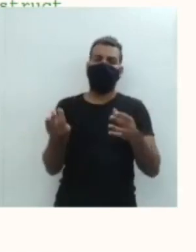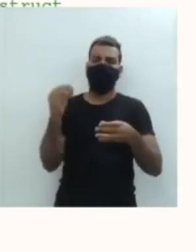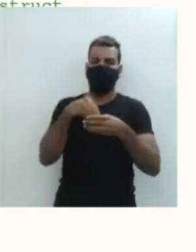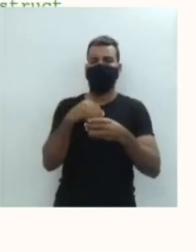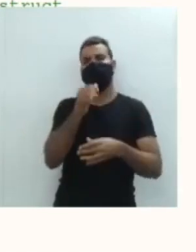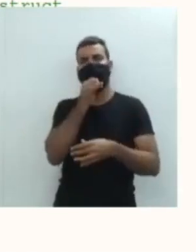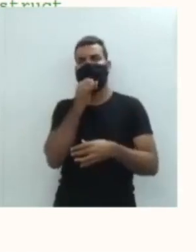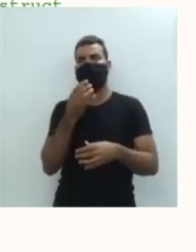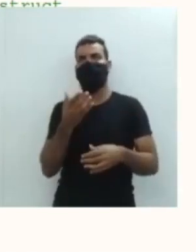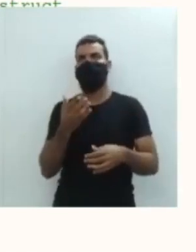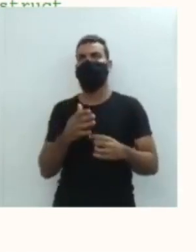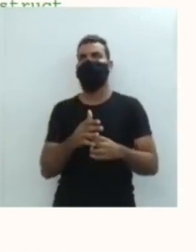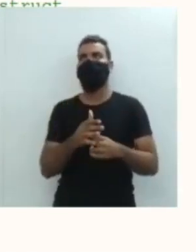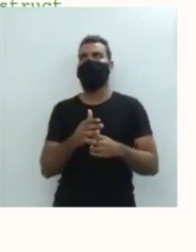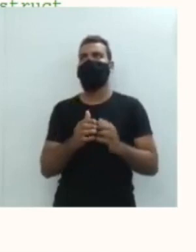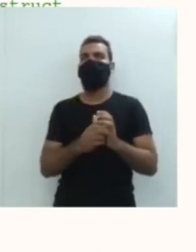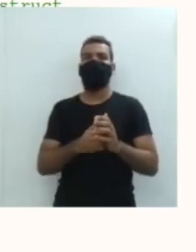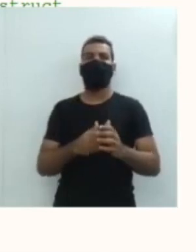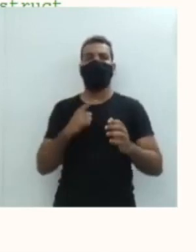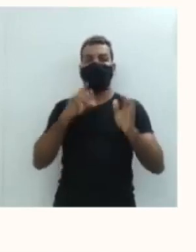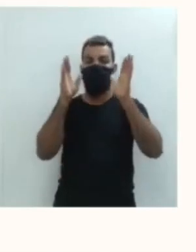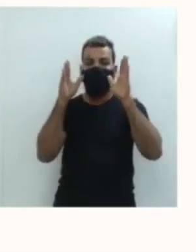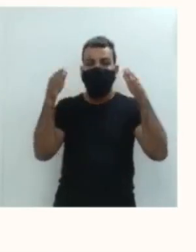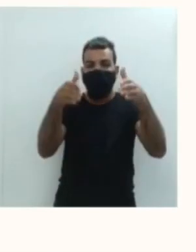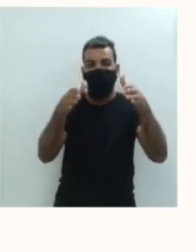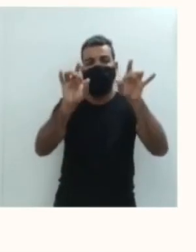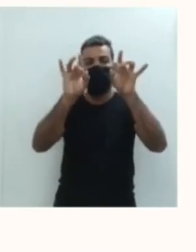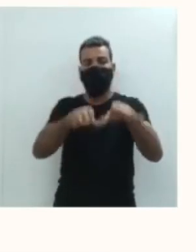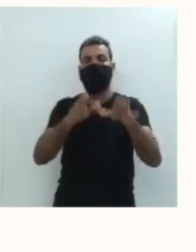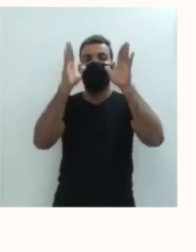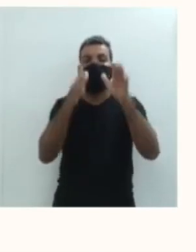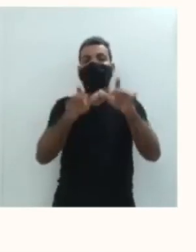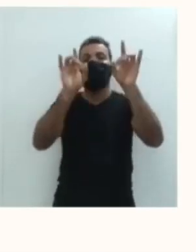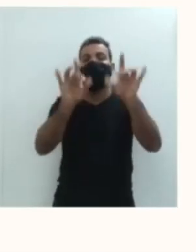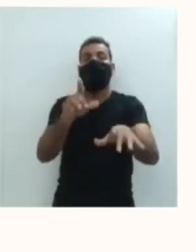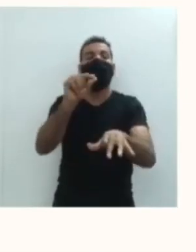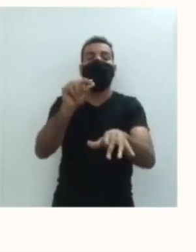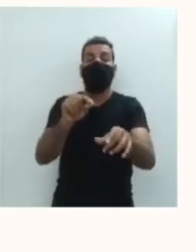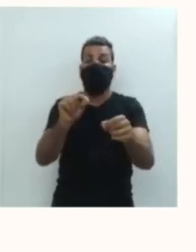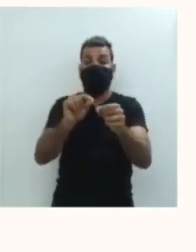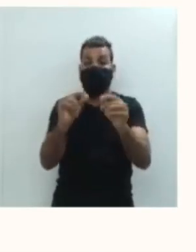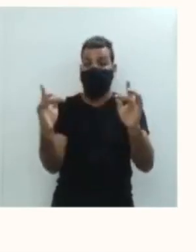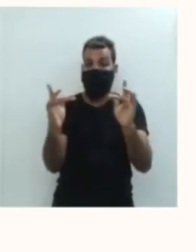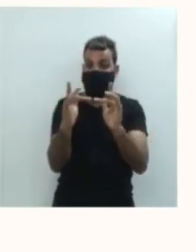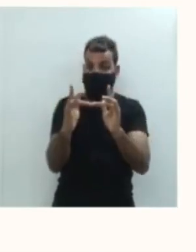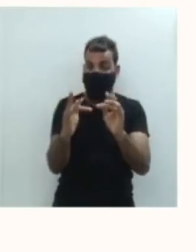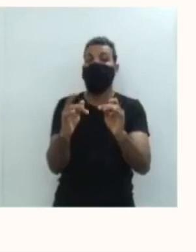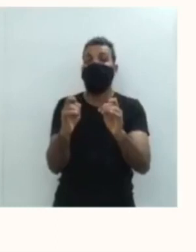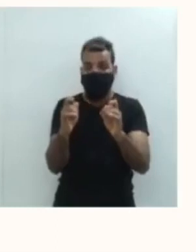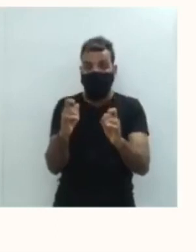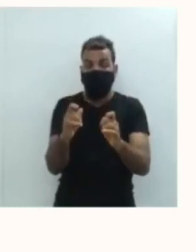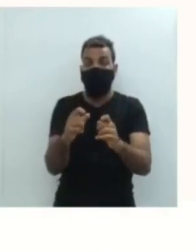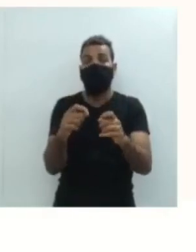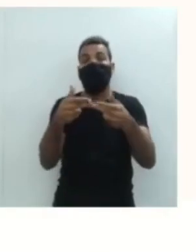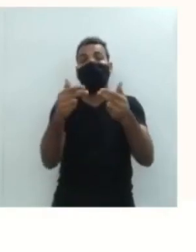ou seja ela vai ser uma classe focada especificamente em fazer a conexão e execução